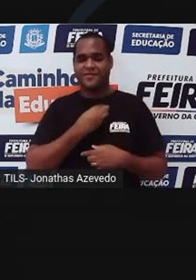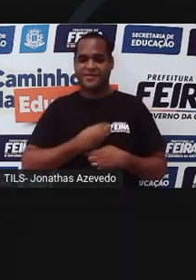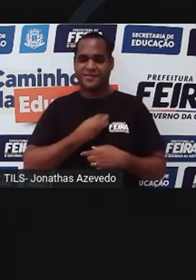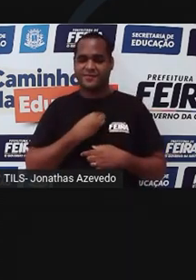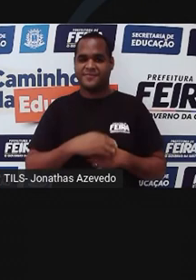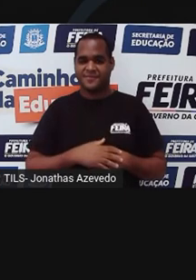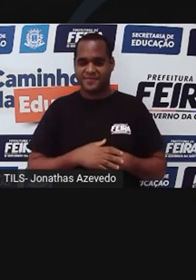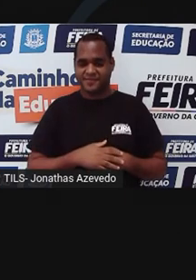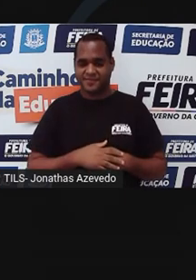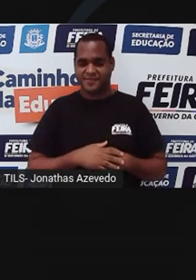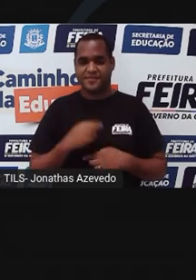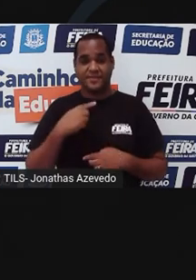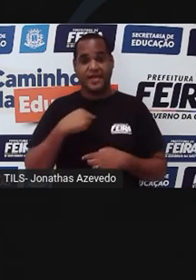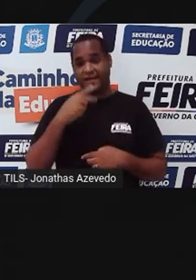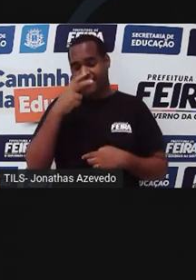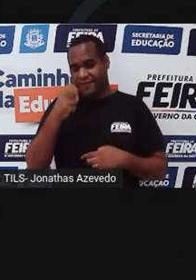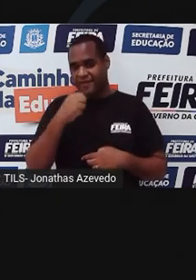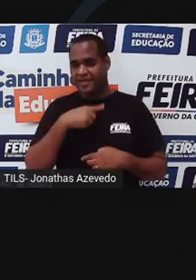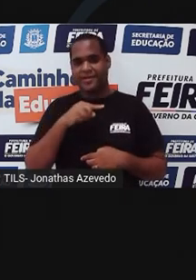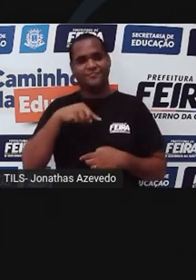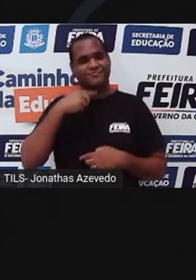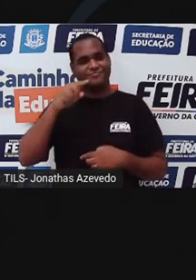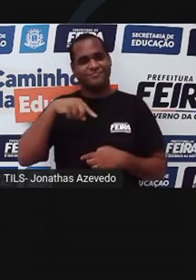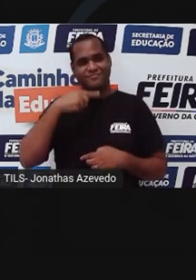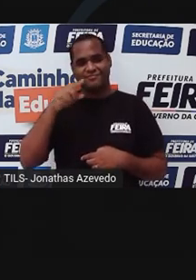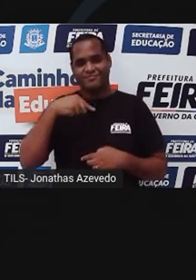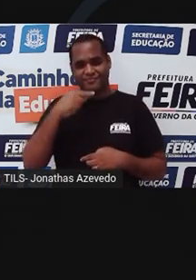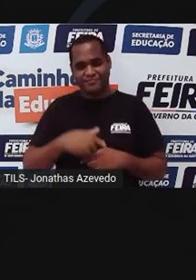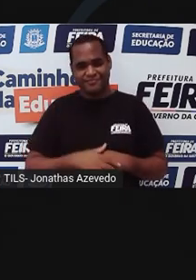Vejam que mesmo eu forçando o ovo para ver se ele afunda, ele não afunda.